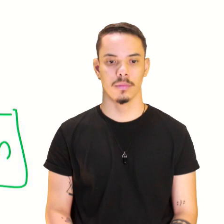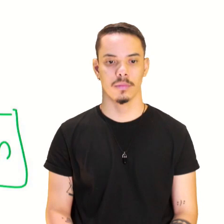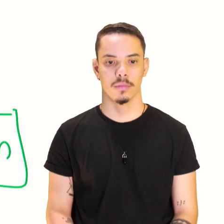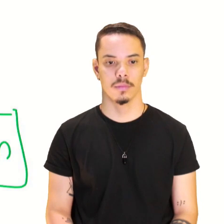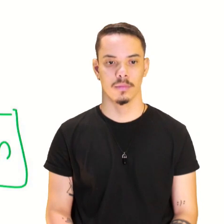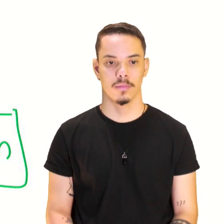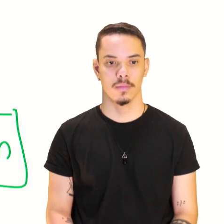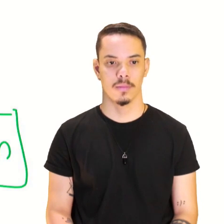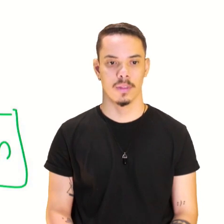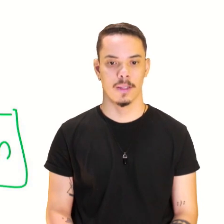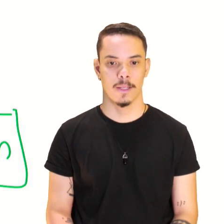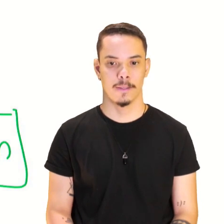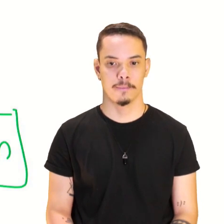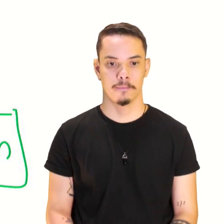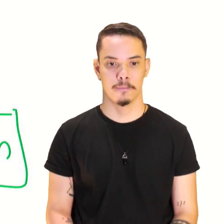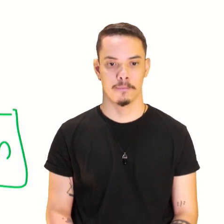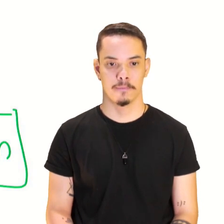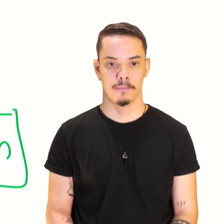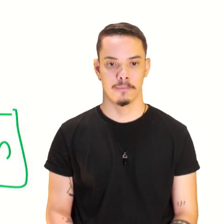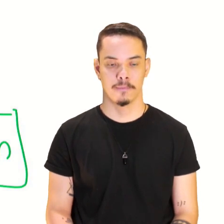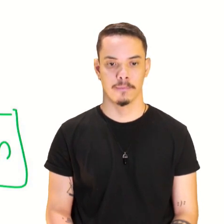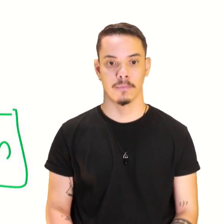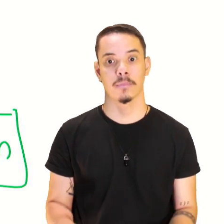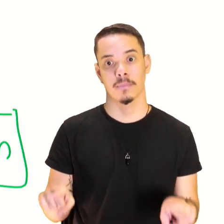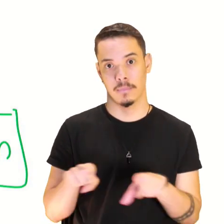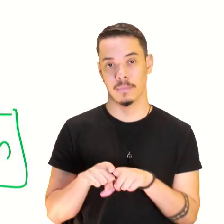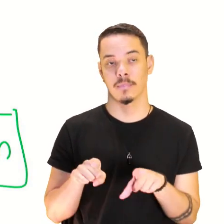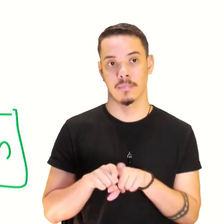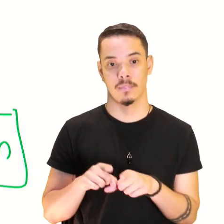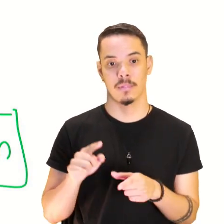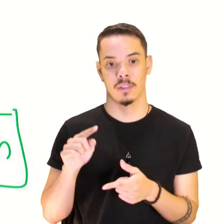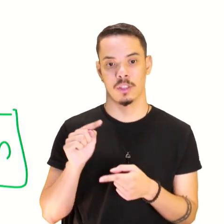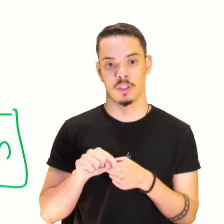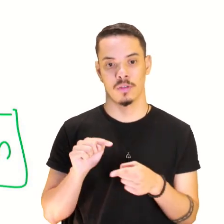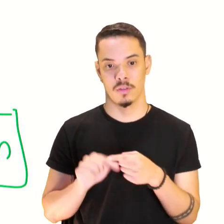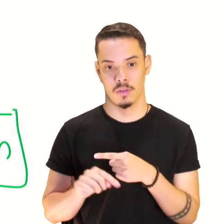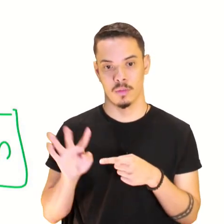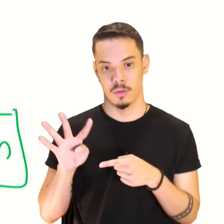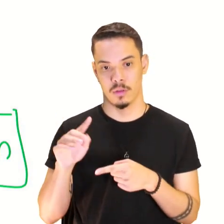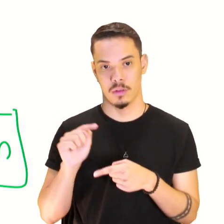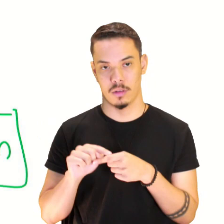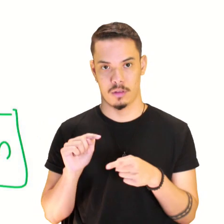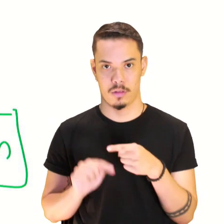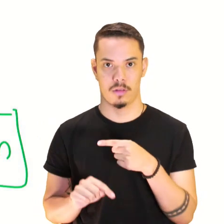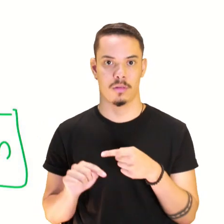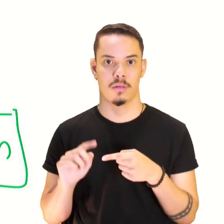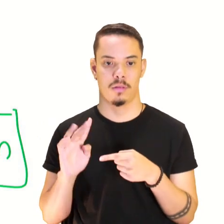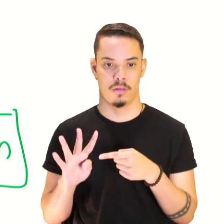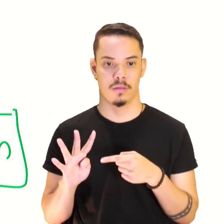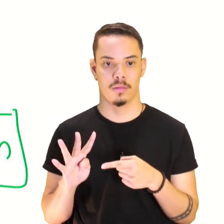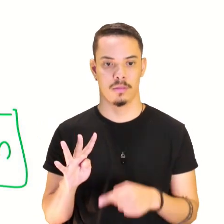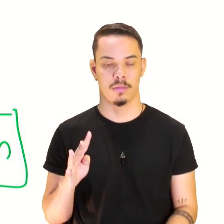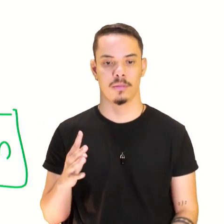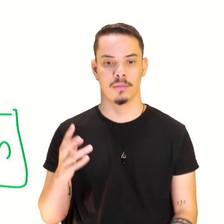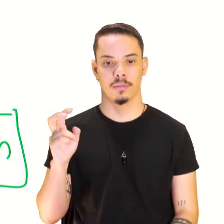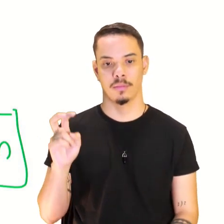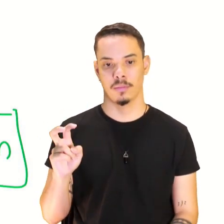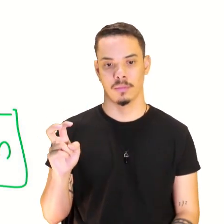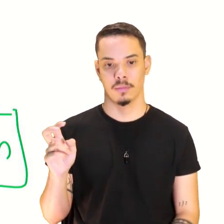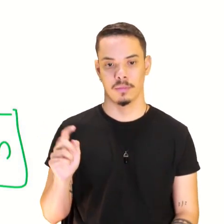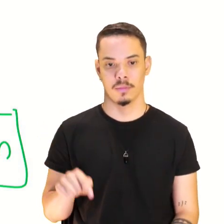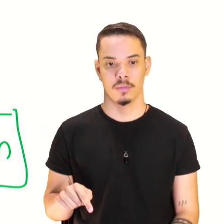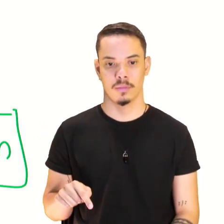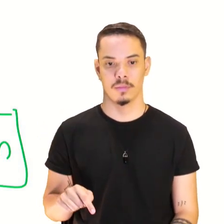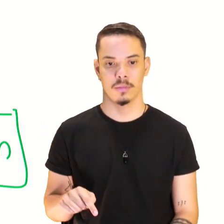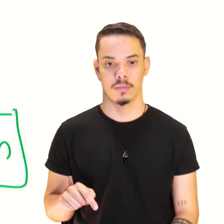fazer a divisão. Claro que aqui dá para dividir, dá para melhorar, não dá? Não dá por 4, né? Dá por 4, ó. 20 por 4, 5.